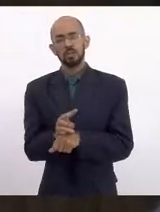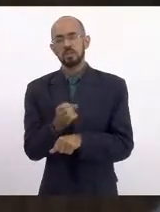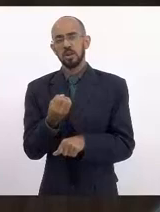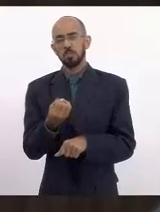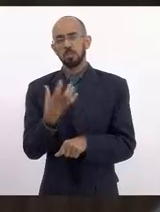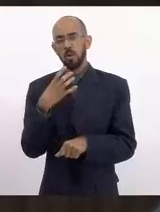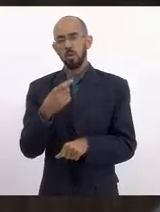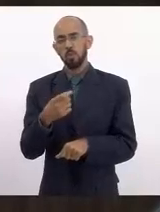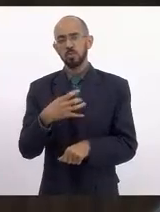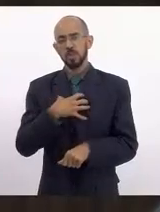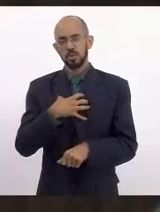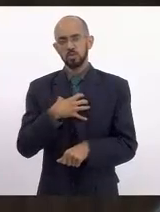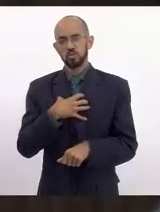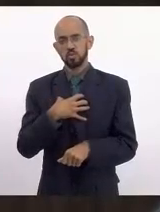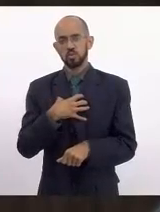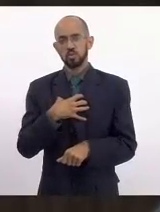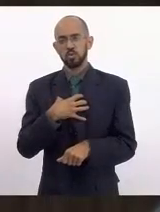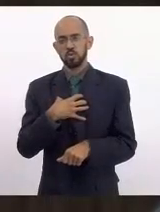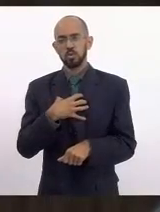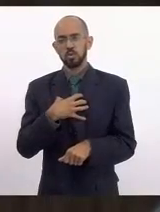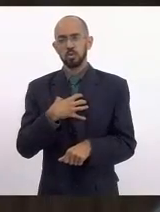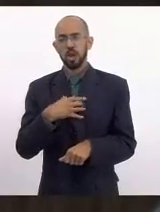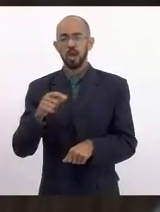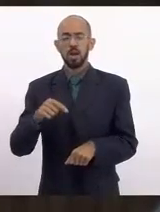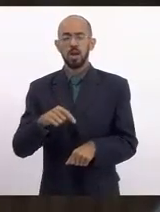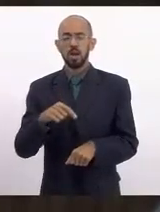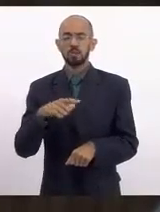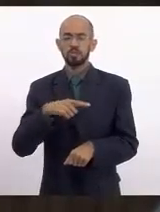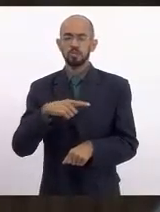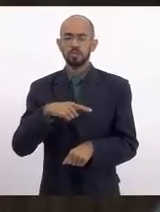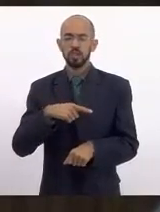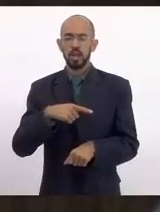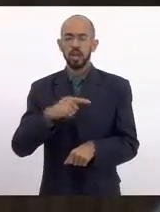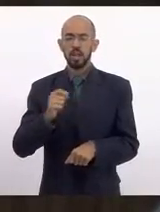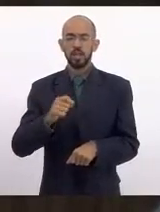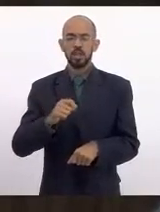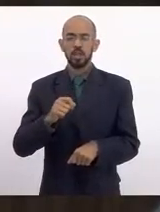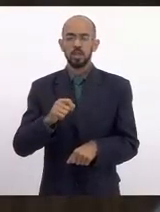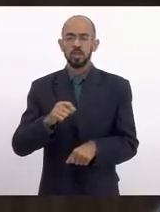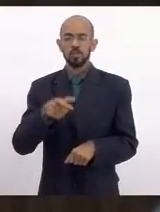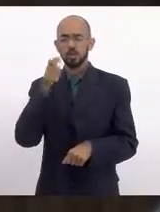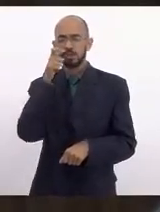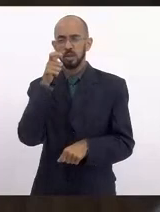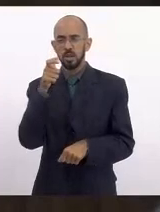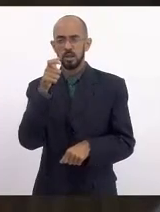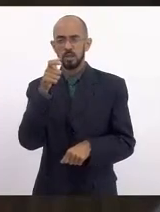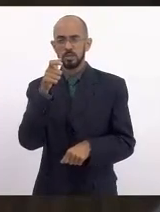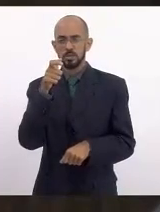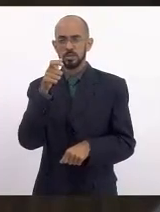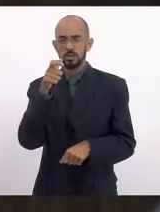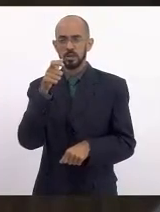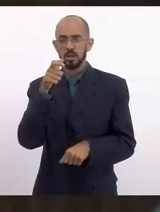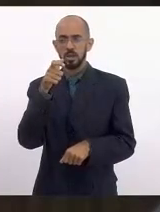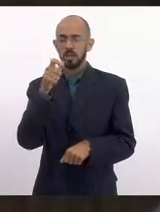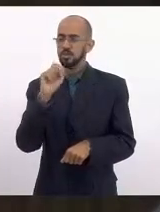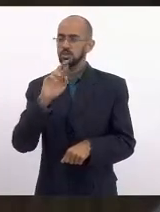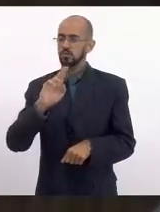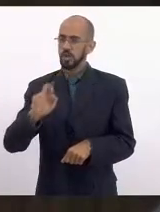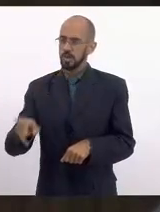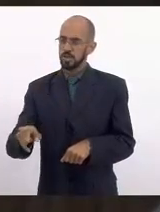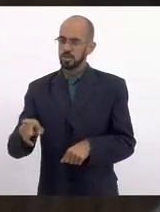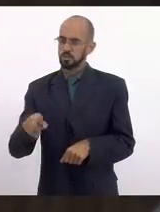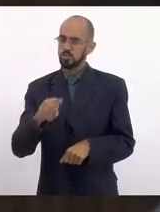senso me defenda do bom senso o Gabriel tem uma vocação internacional o Santos Dumont vocação Regional isso não pode ser alterado